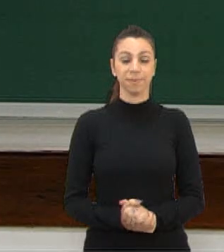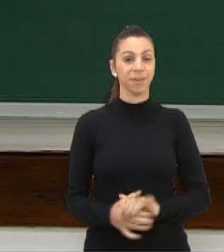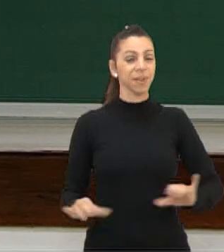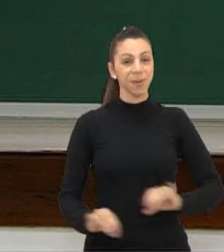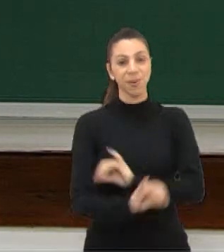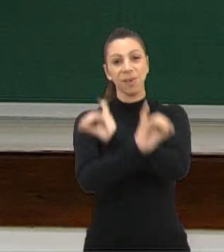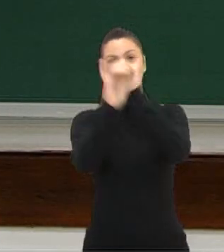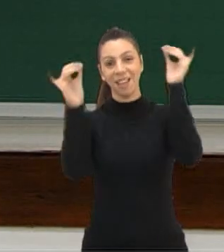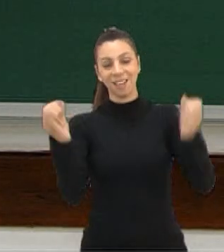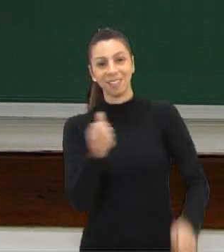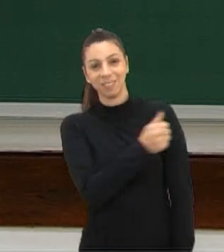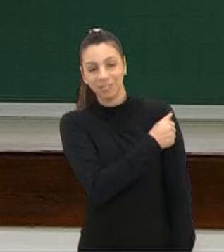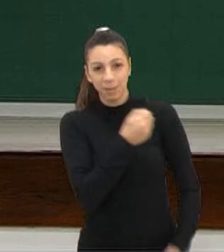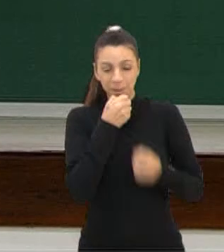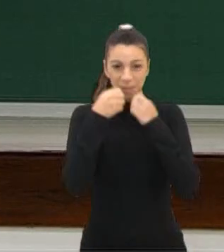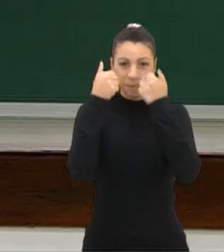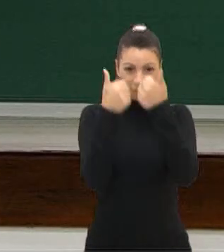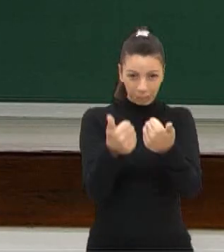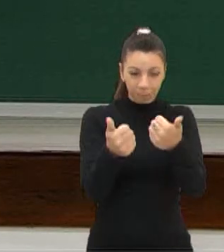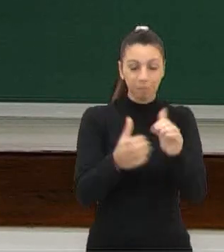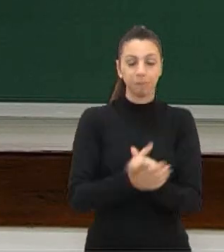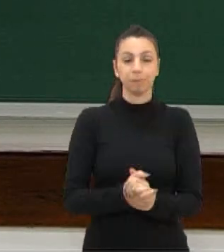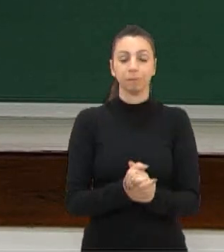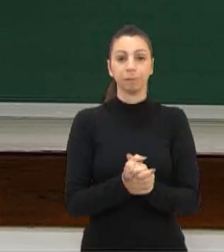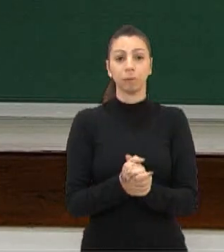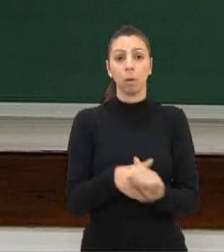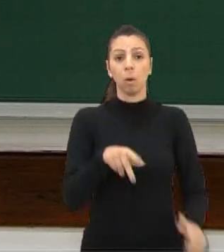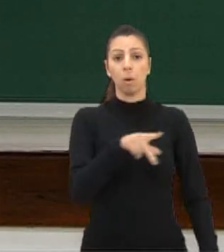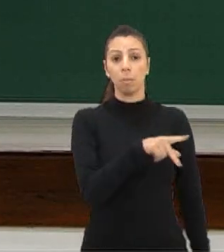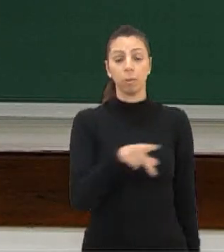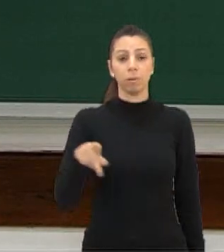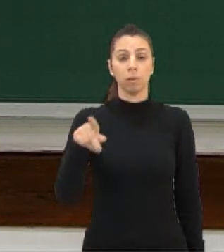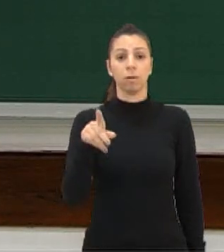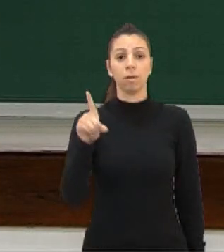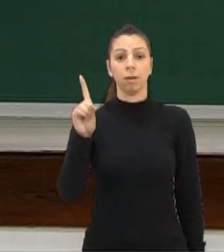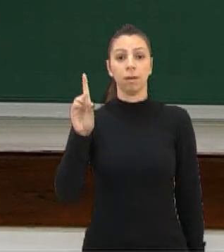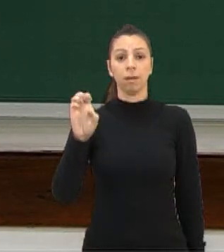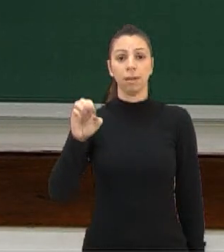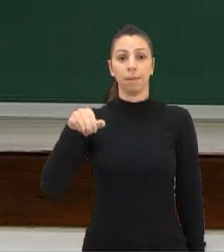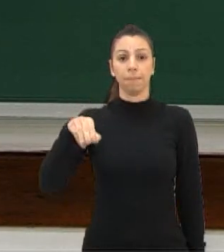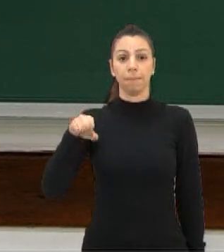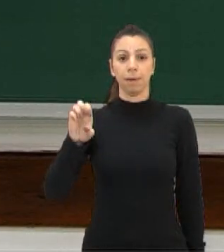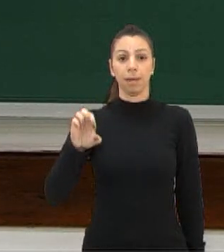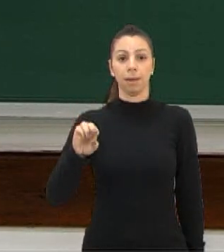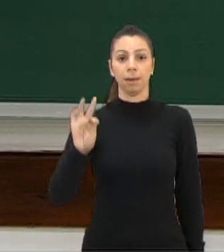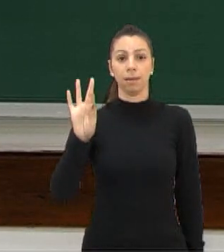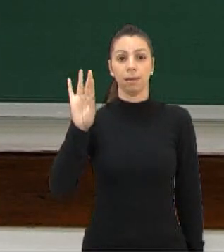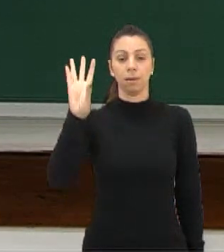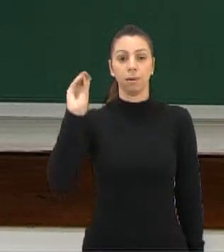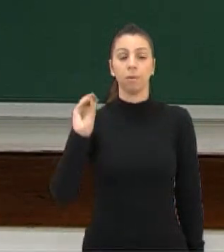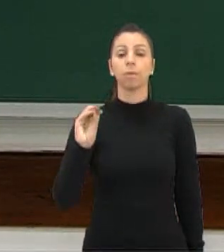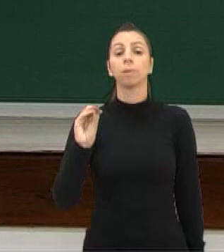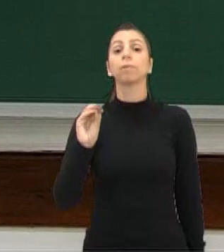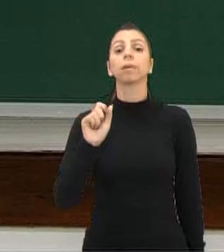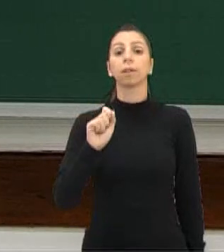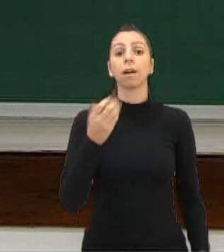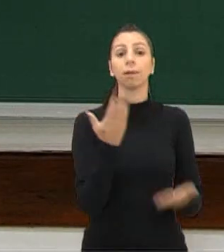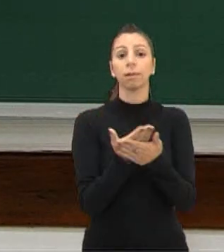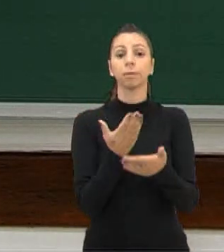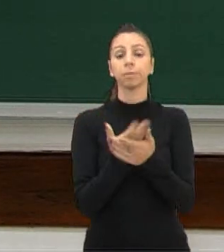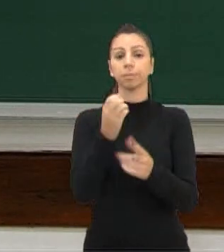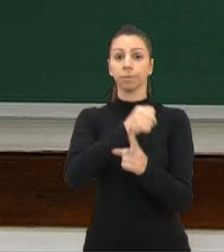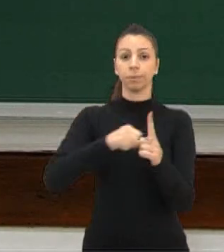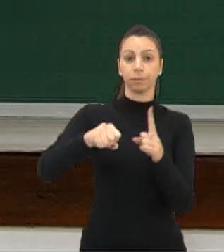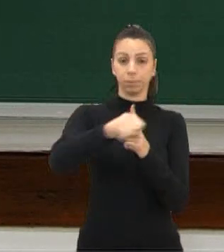Olá, alunos, tudo bem? Quem fala aqui é o professor Dr. Luiz Demétrio para mais uma aula de Sociologia.